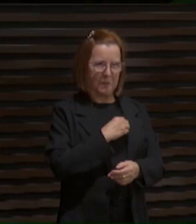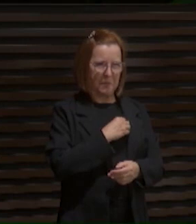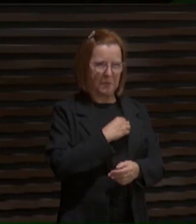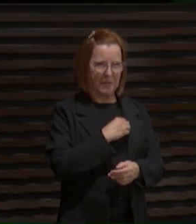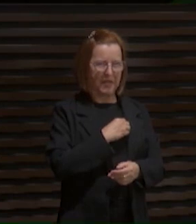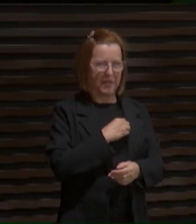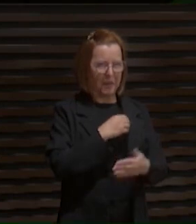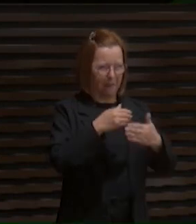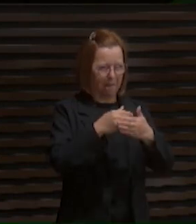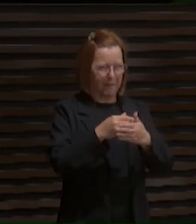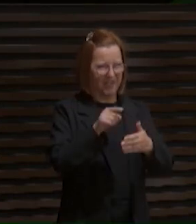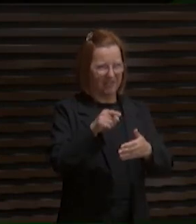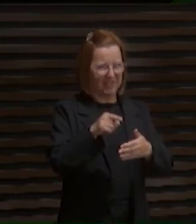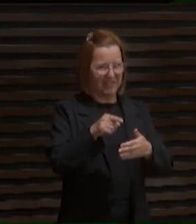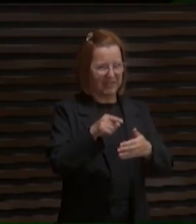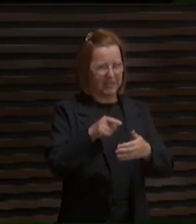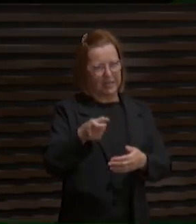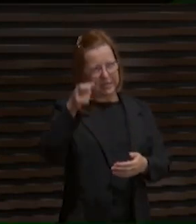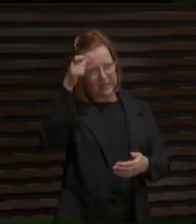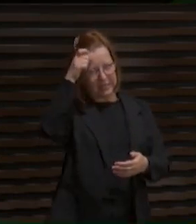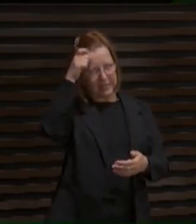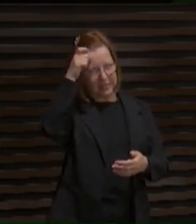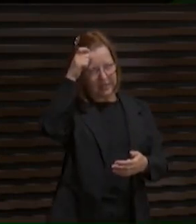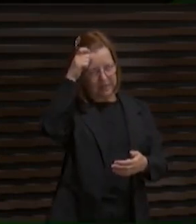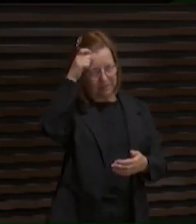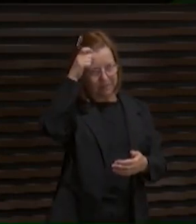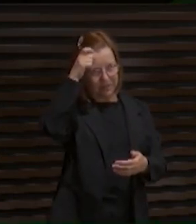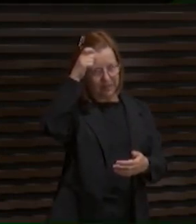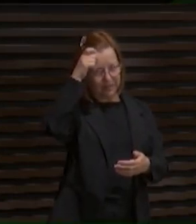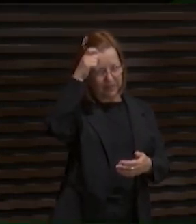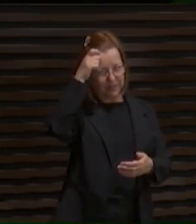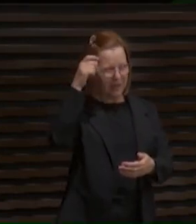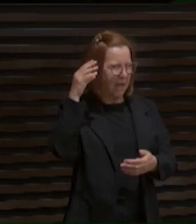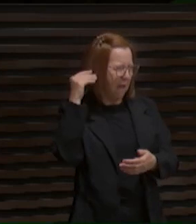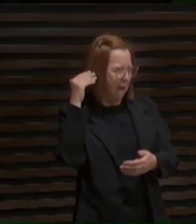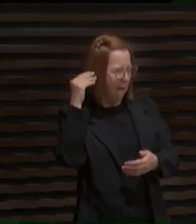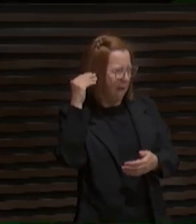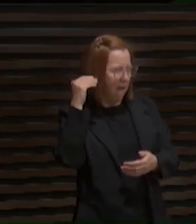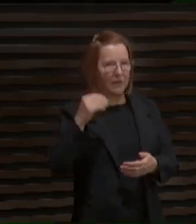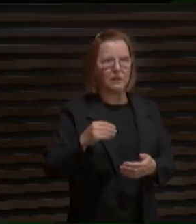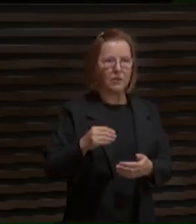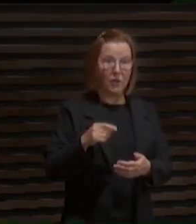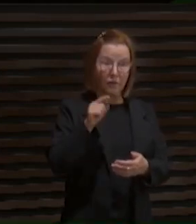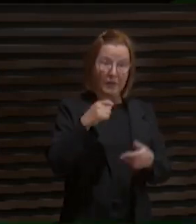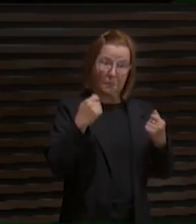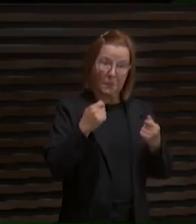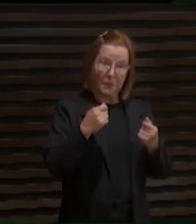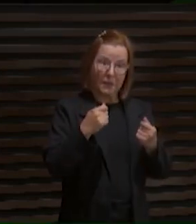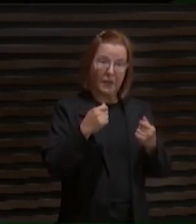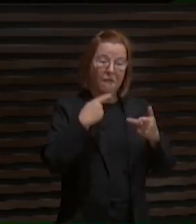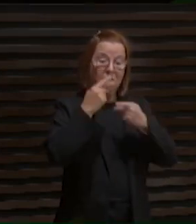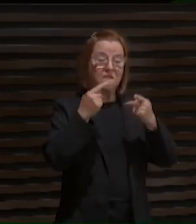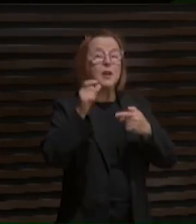assediar, que a tentação vier, que o inimigo estiver rugindo no teu ouvido, declare a palavra de Deus, essa verdade.